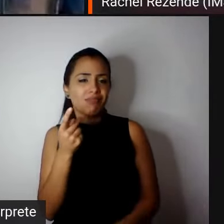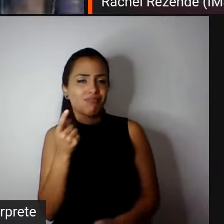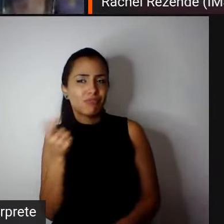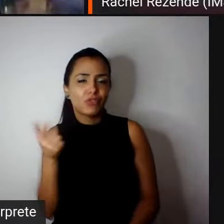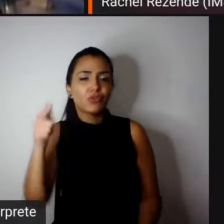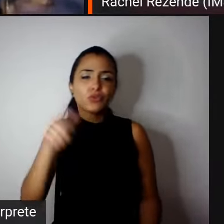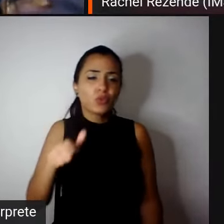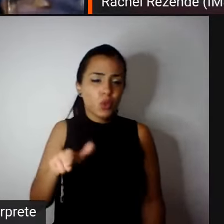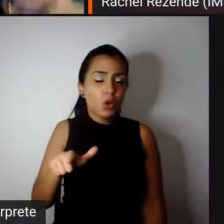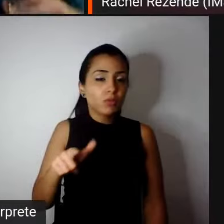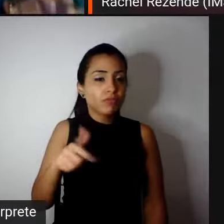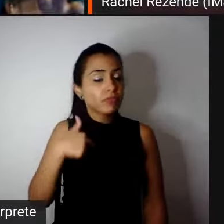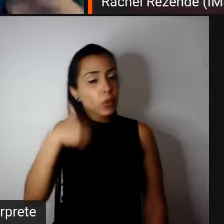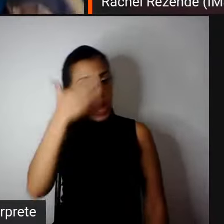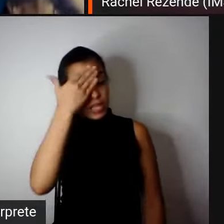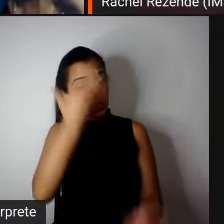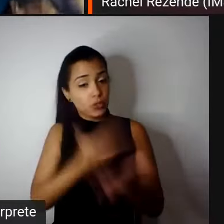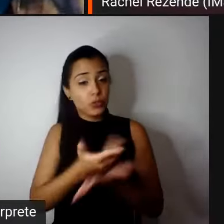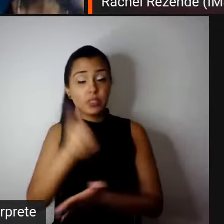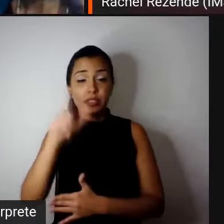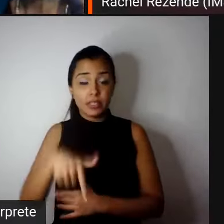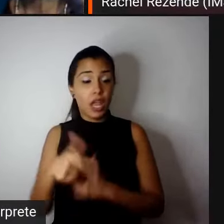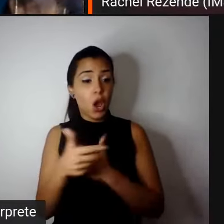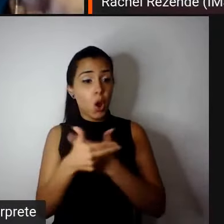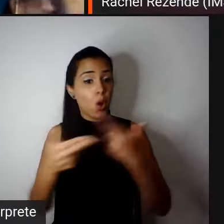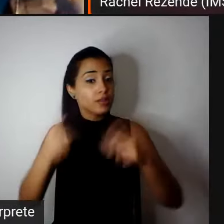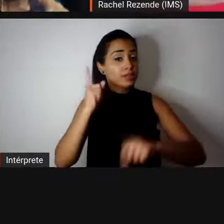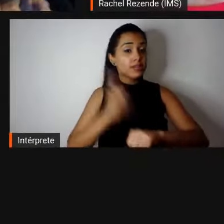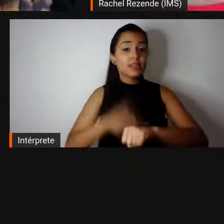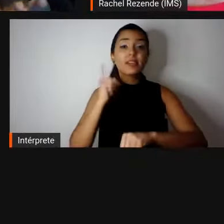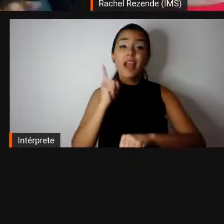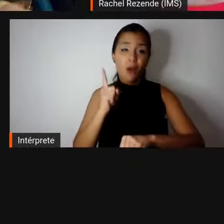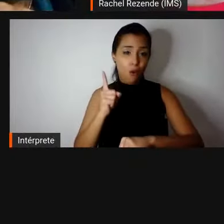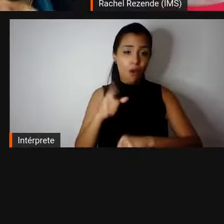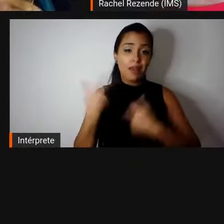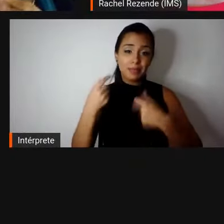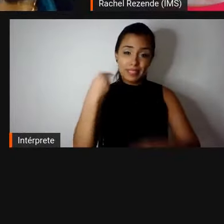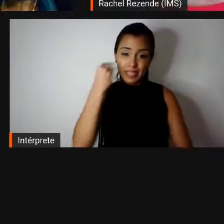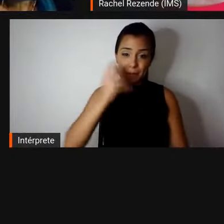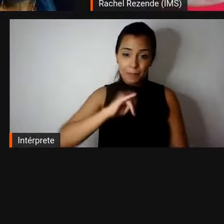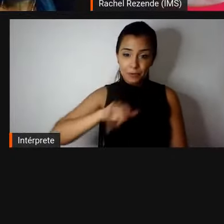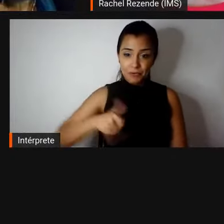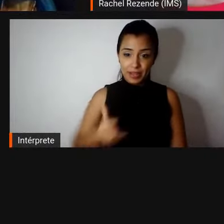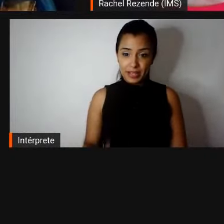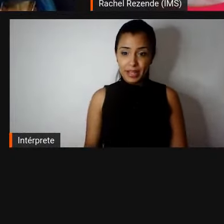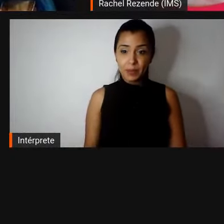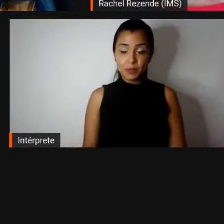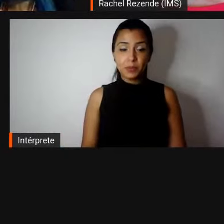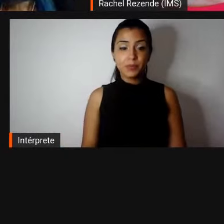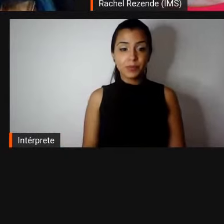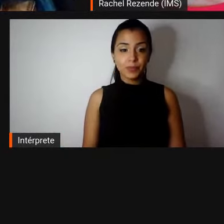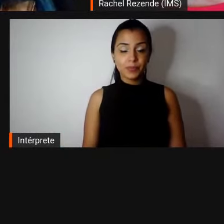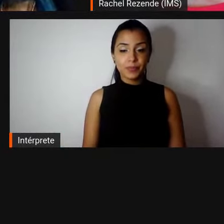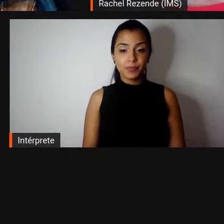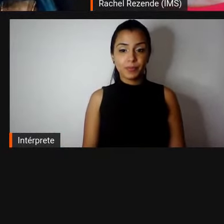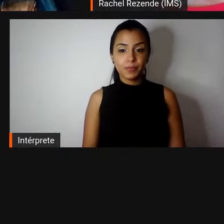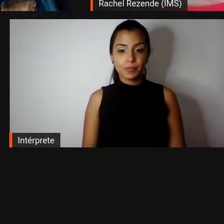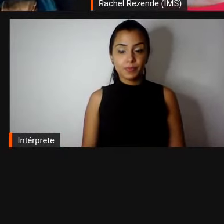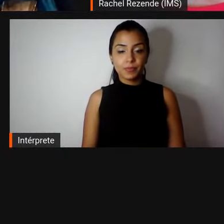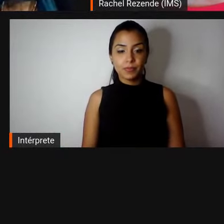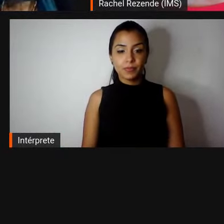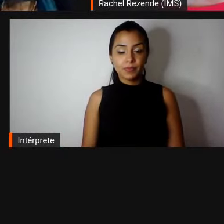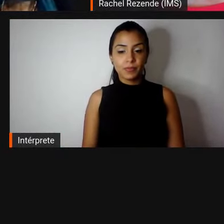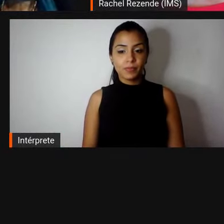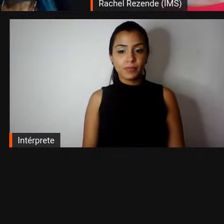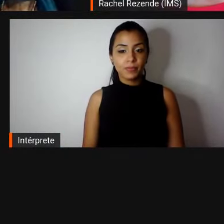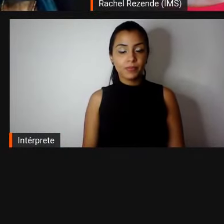coisas imediatas. Então, aí, agora, uma coisa que eu acho interessante. Jorge Amados, o